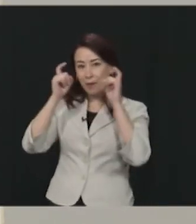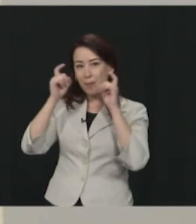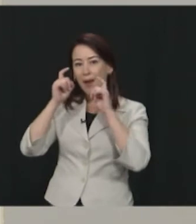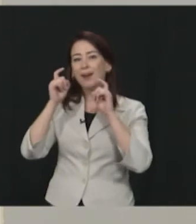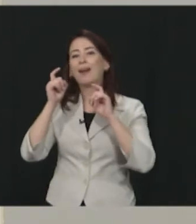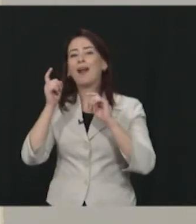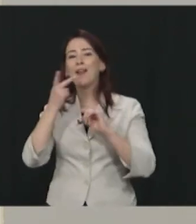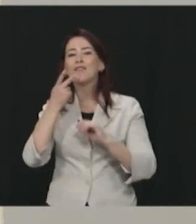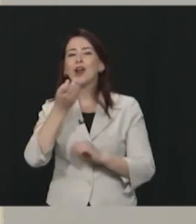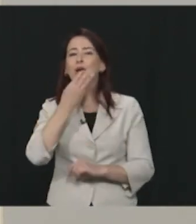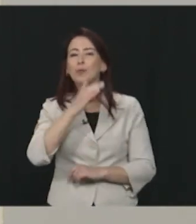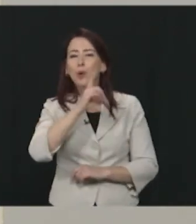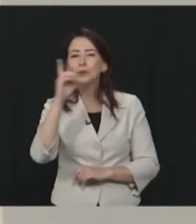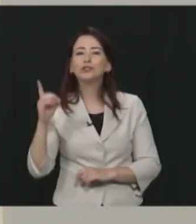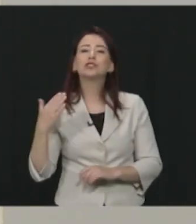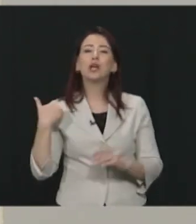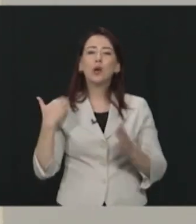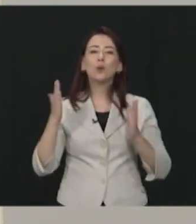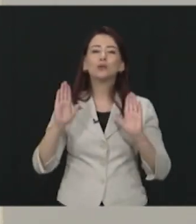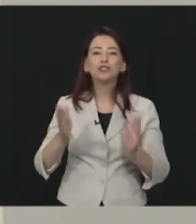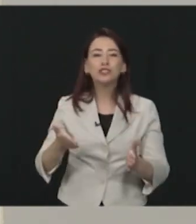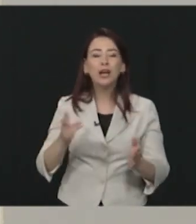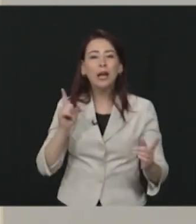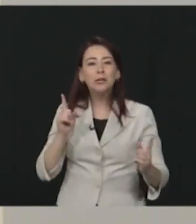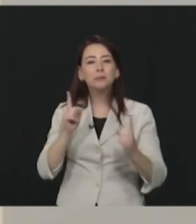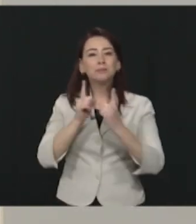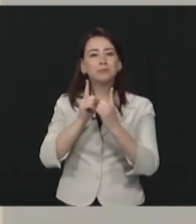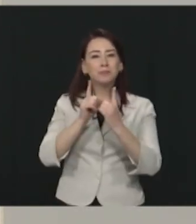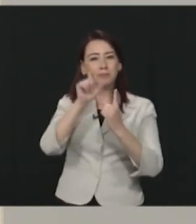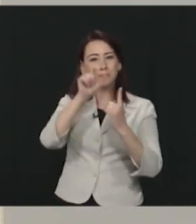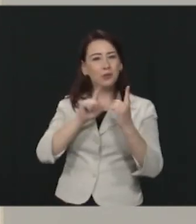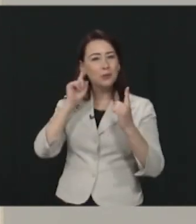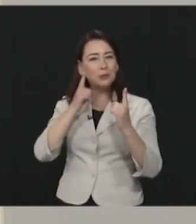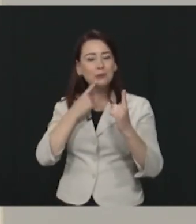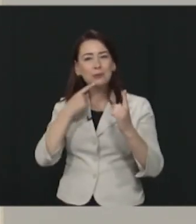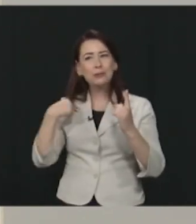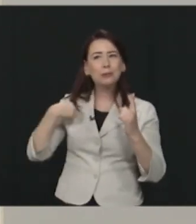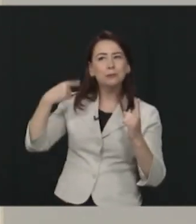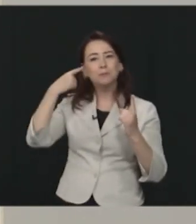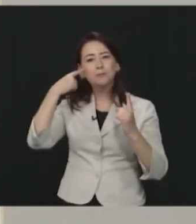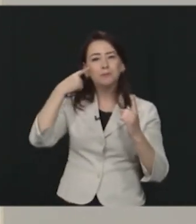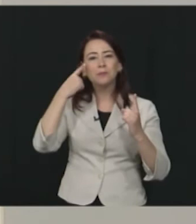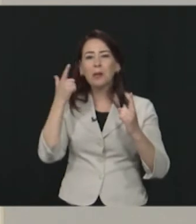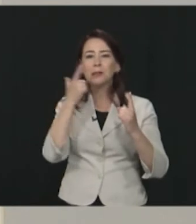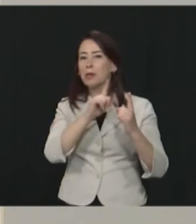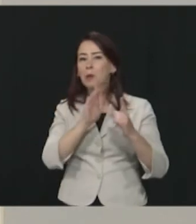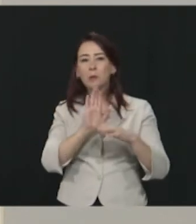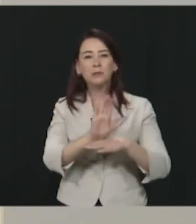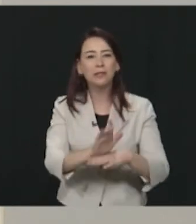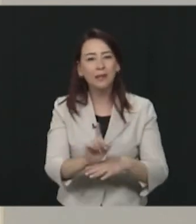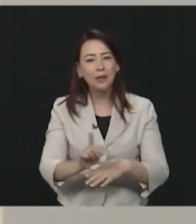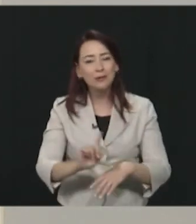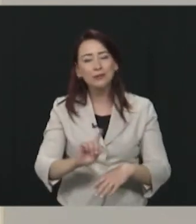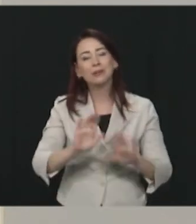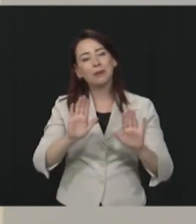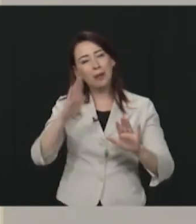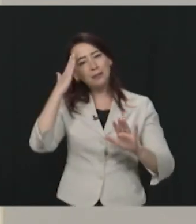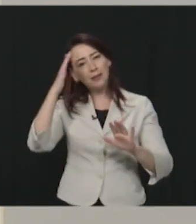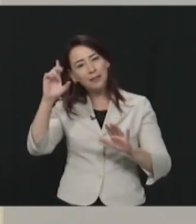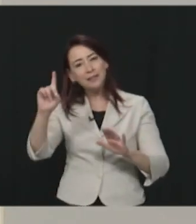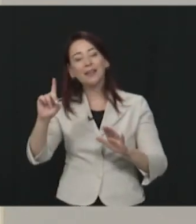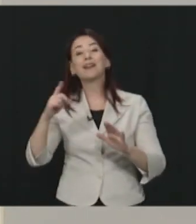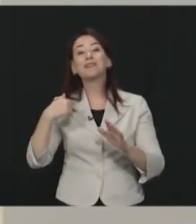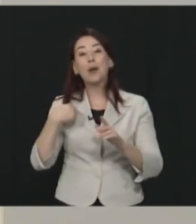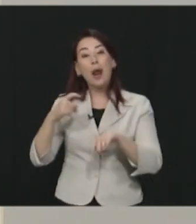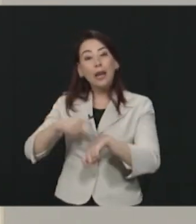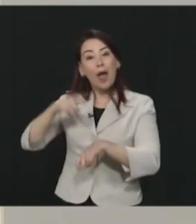experiência com uma pessoa que achei que não iria conseguir ajudar, mas graças a Deus foi tudo bem. A gente teve que baixar